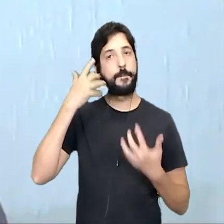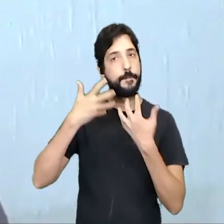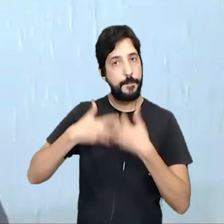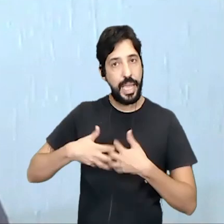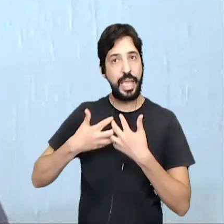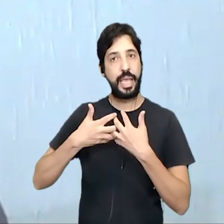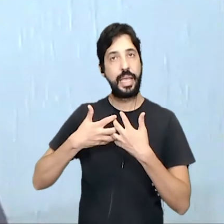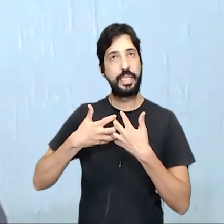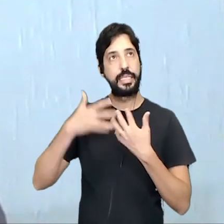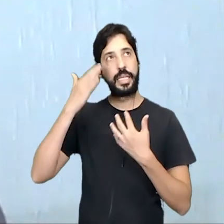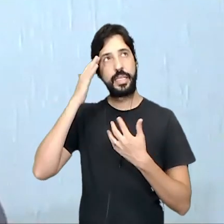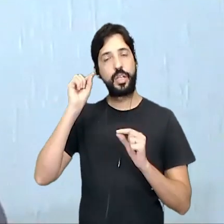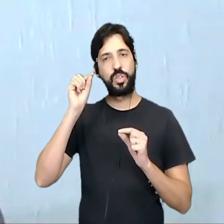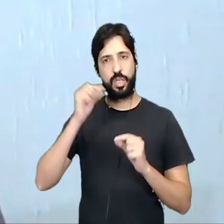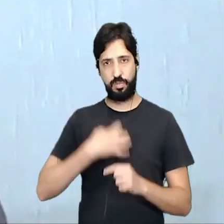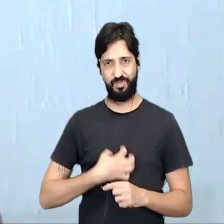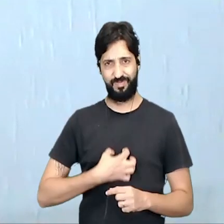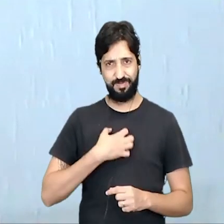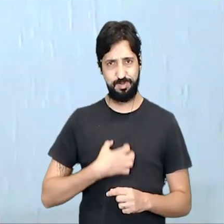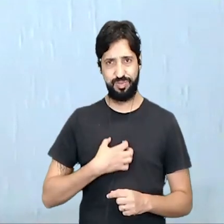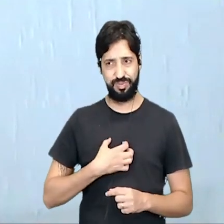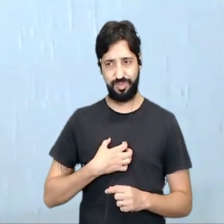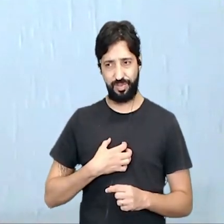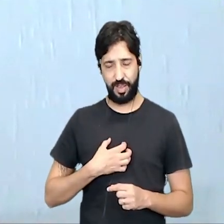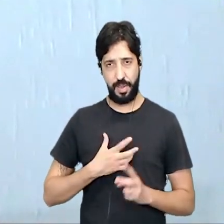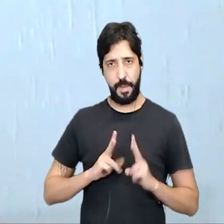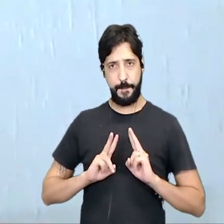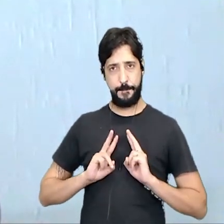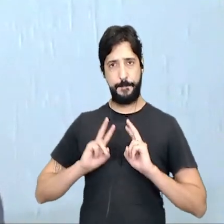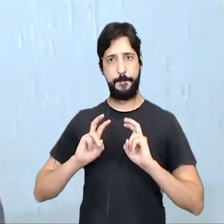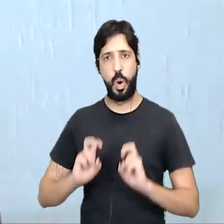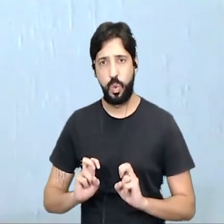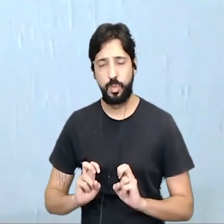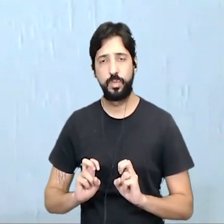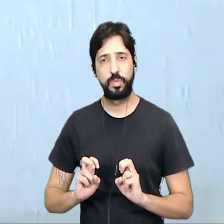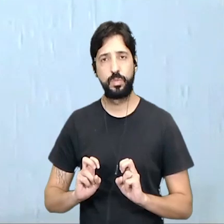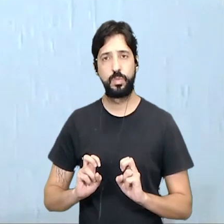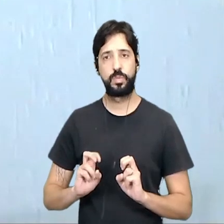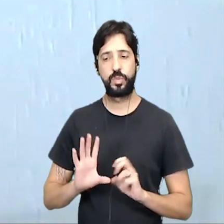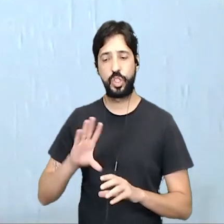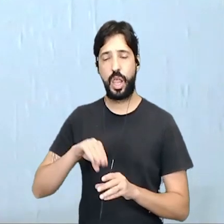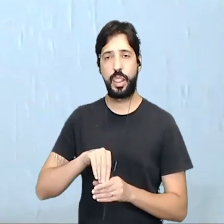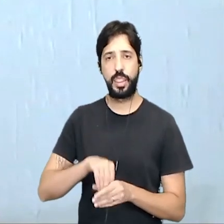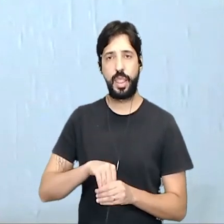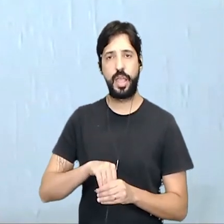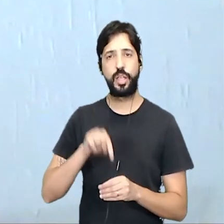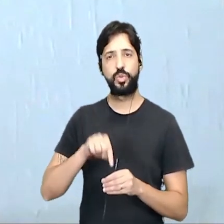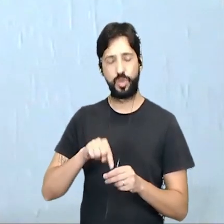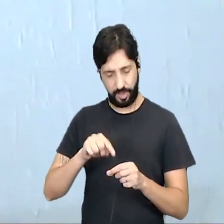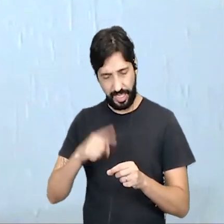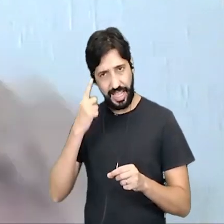Algumas pessoas pensam e entendem que essa fúria, ela nos capturou de dentro